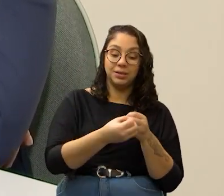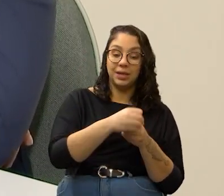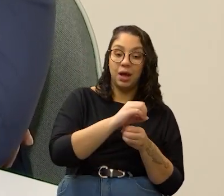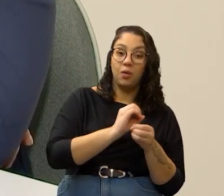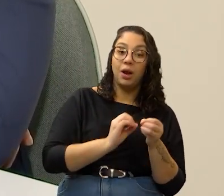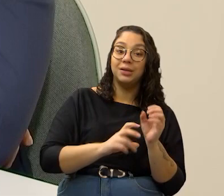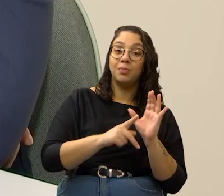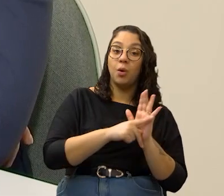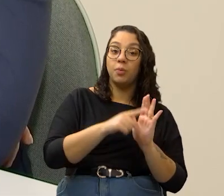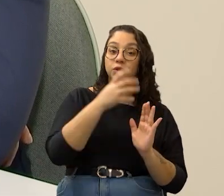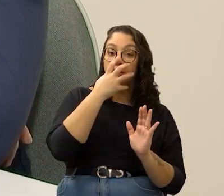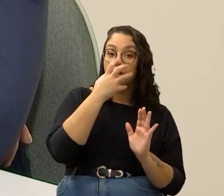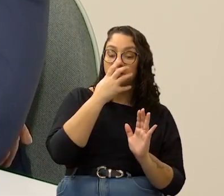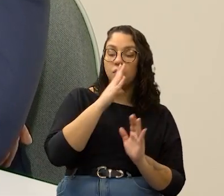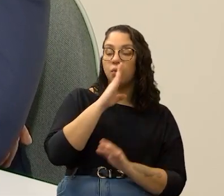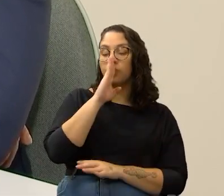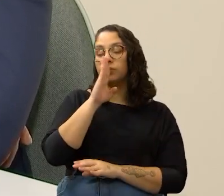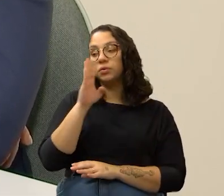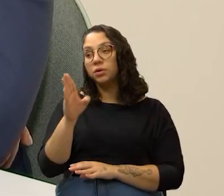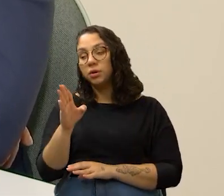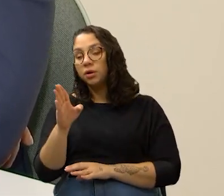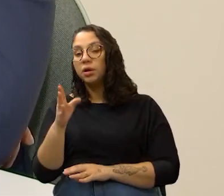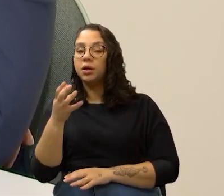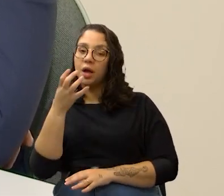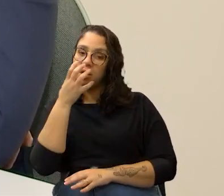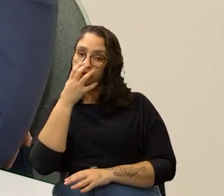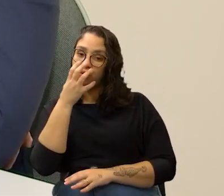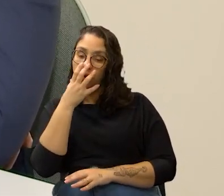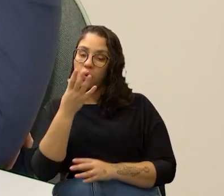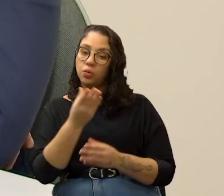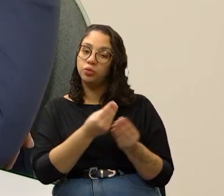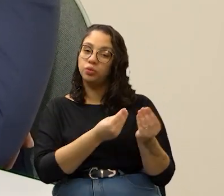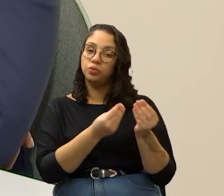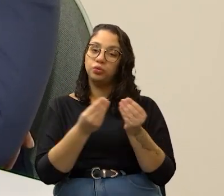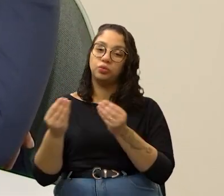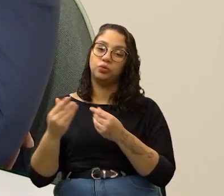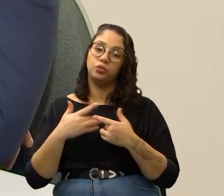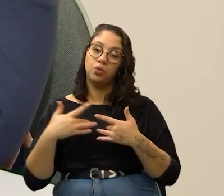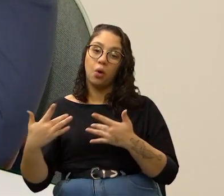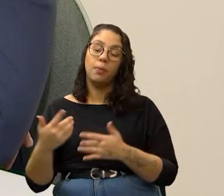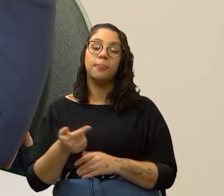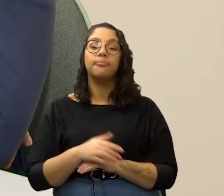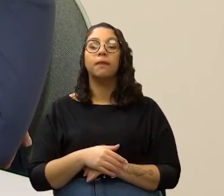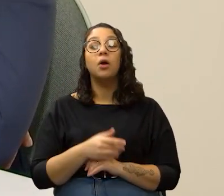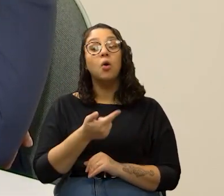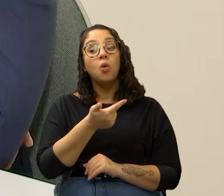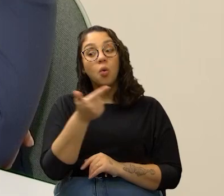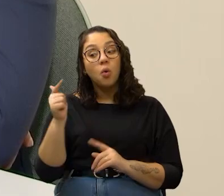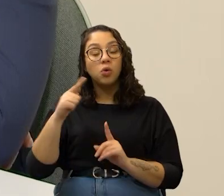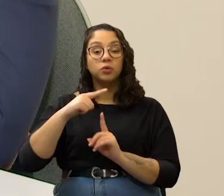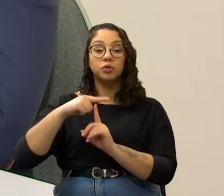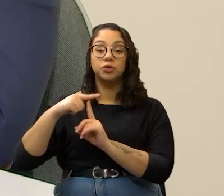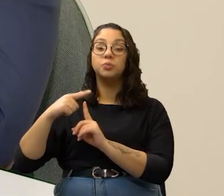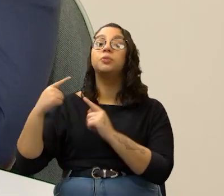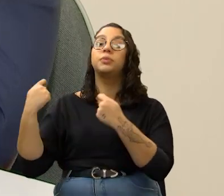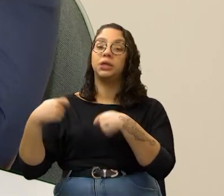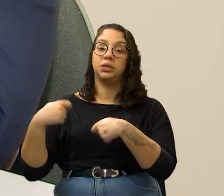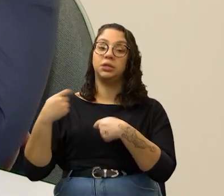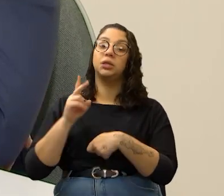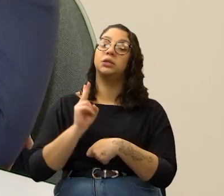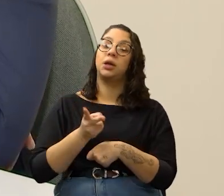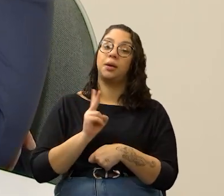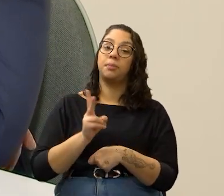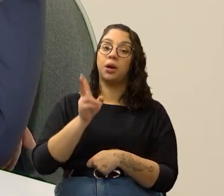cães endereçadas para cães, tá? Toda vez que a gente for pensar num tratamento para qualquer outra espécie, a gente